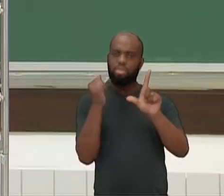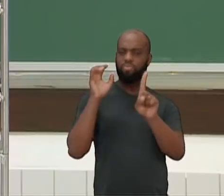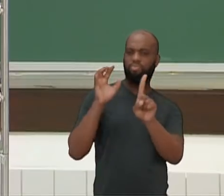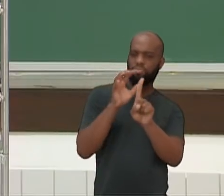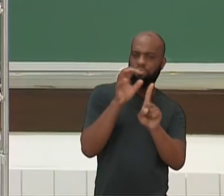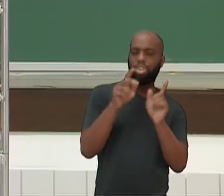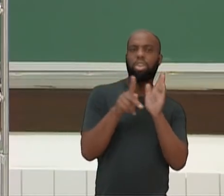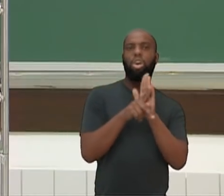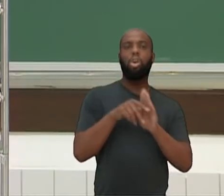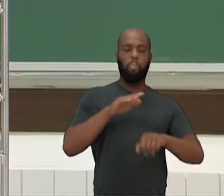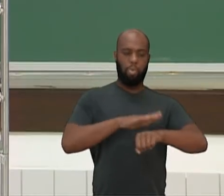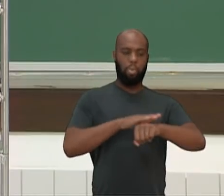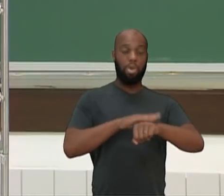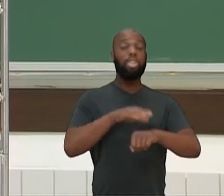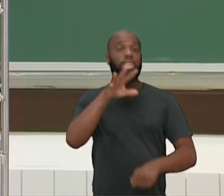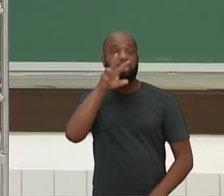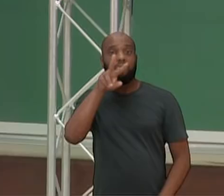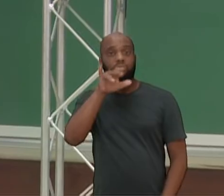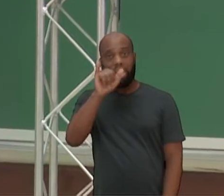lúdico,